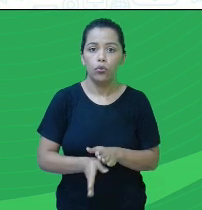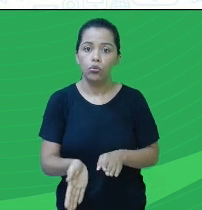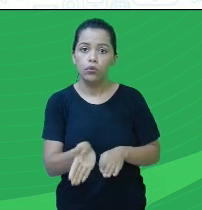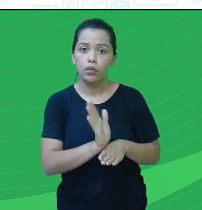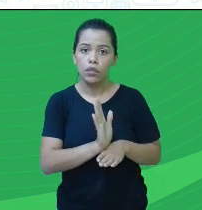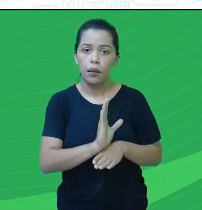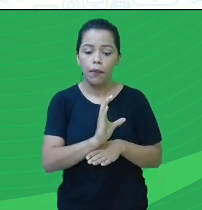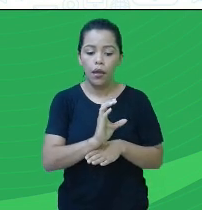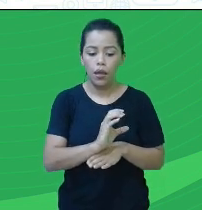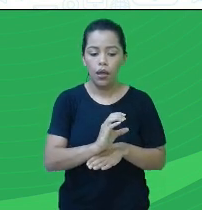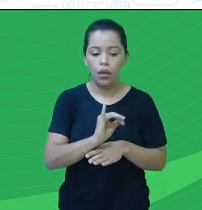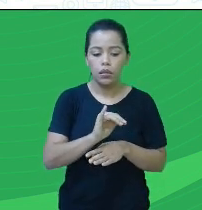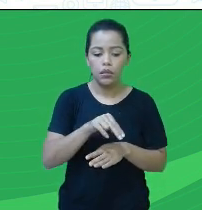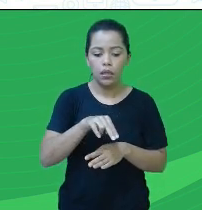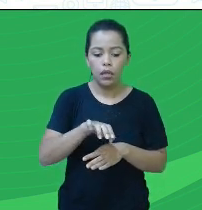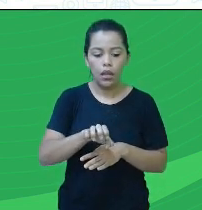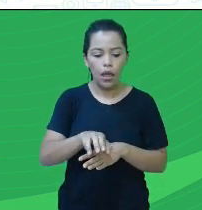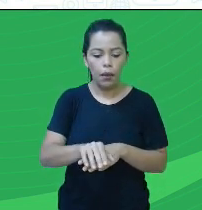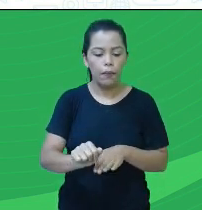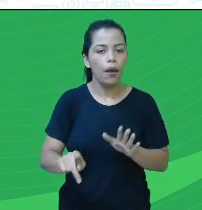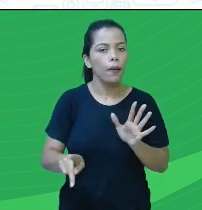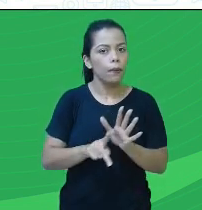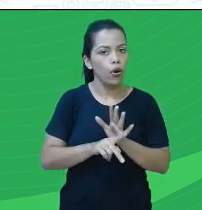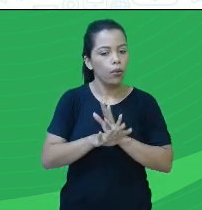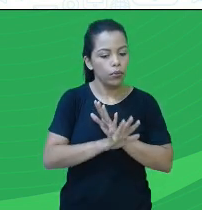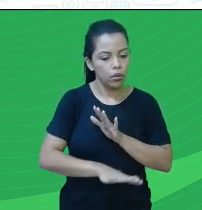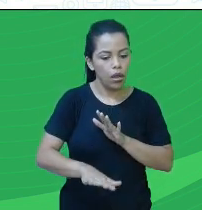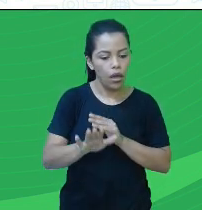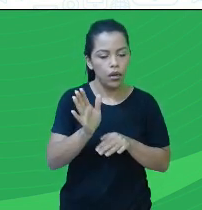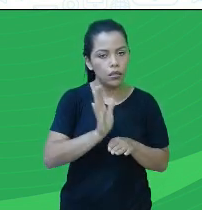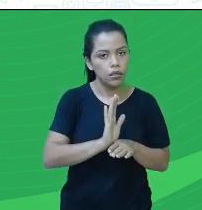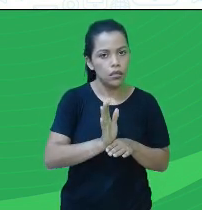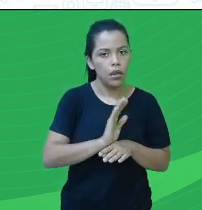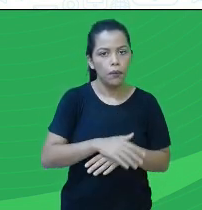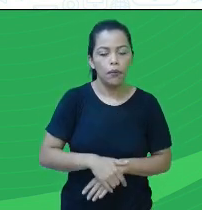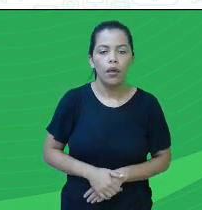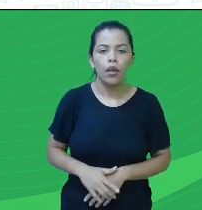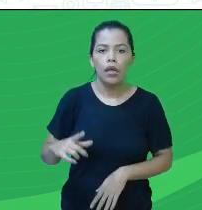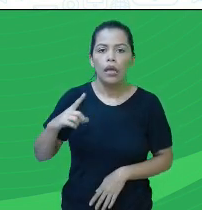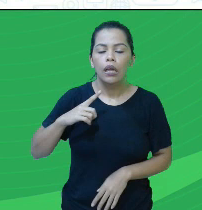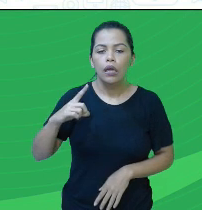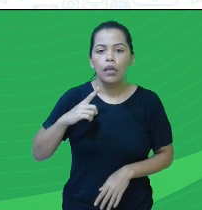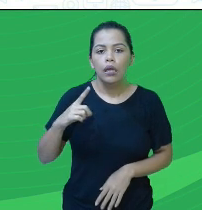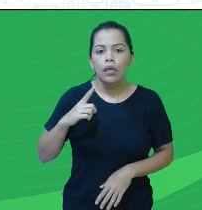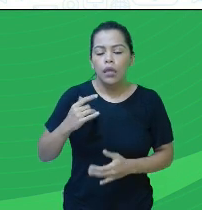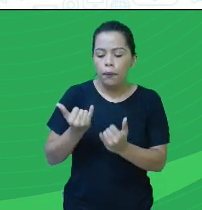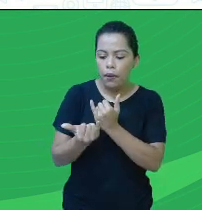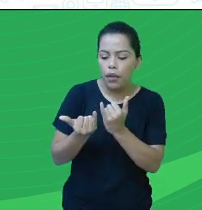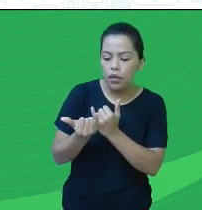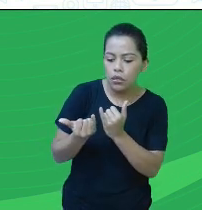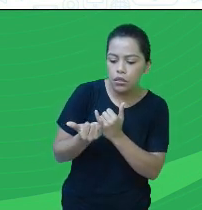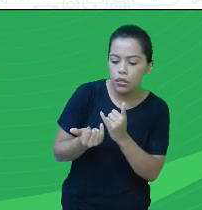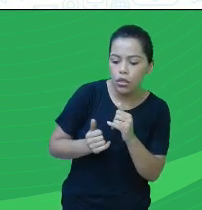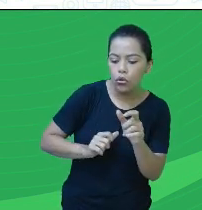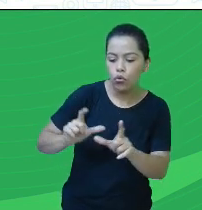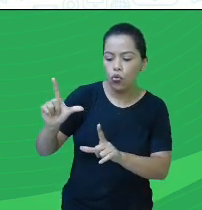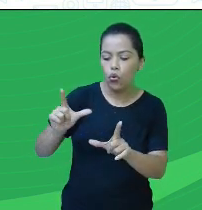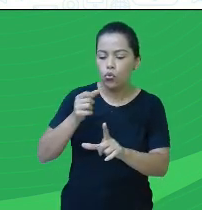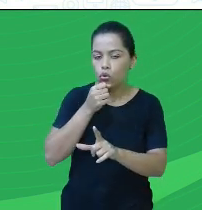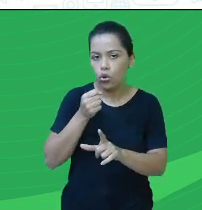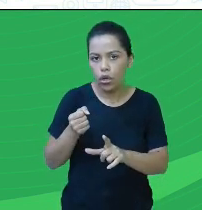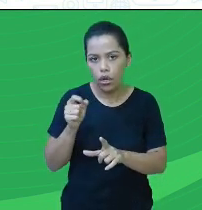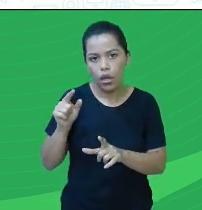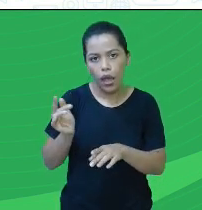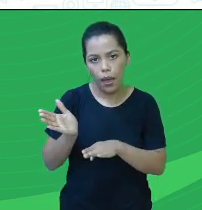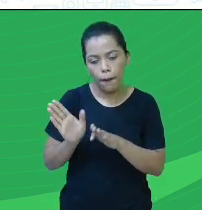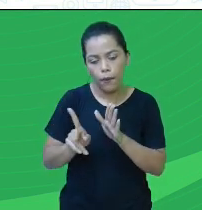é jornalístico, tá vendo? É do cinema, que possui muitas semelhanças com o jornalismo. Então, ele é um gênero de